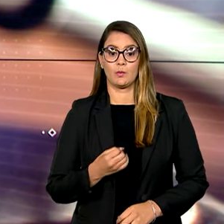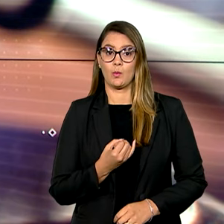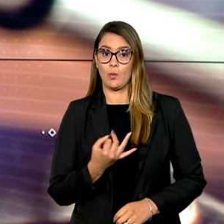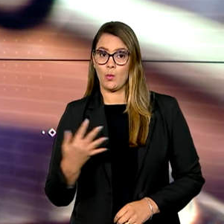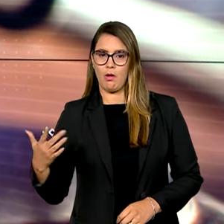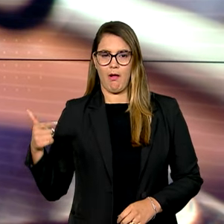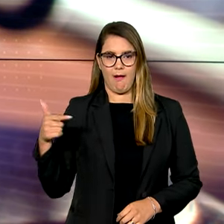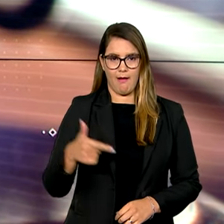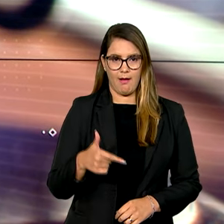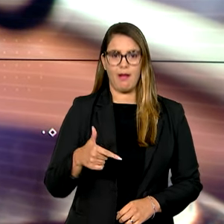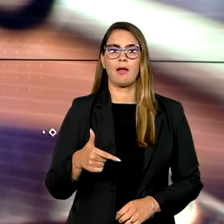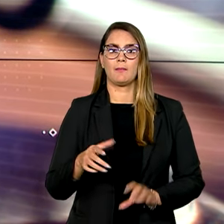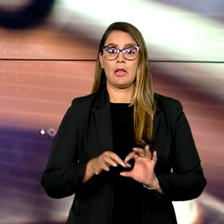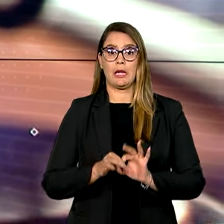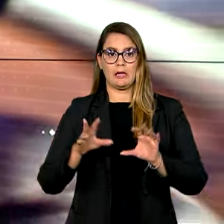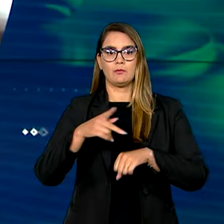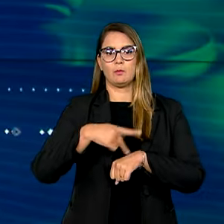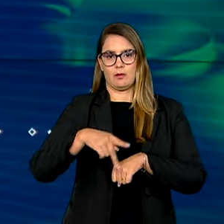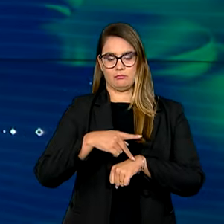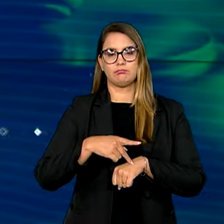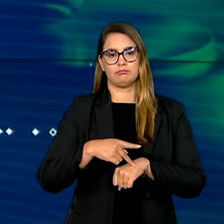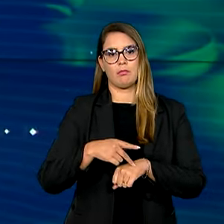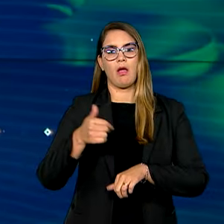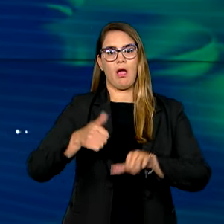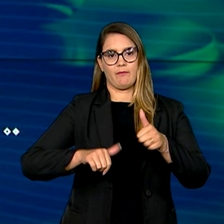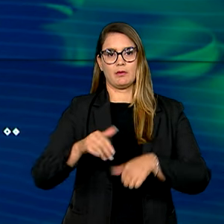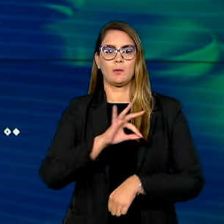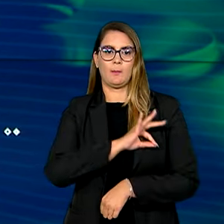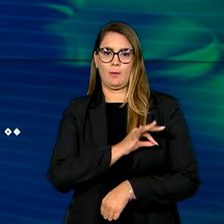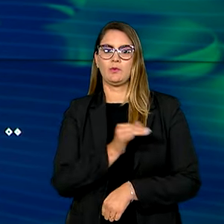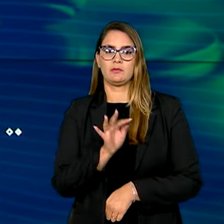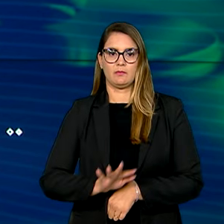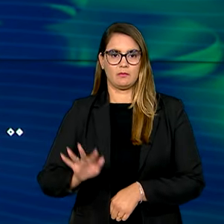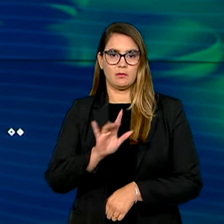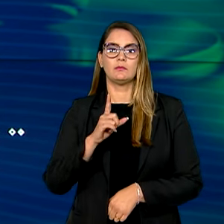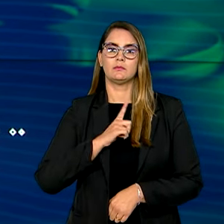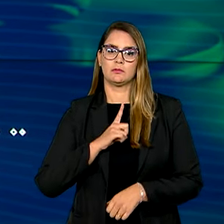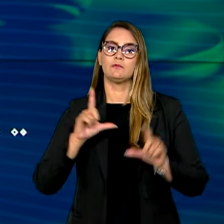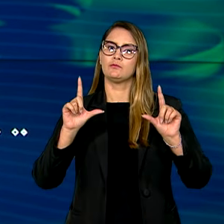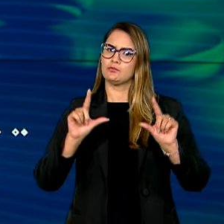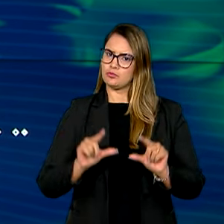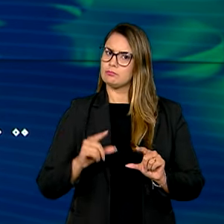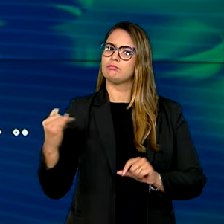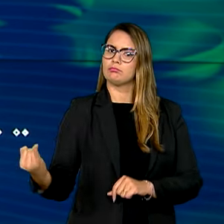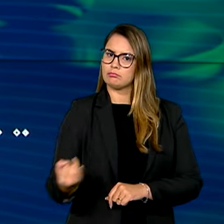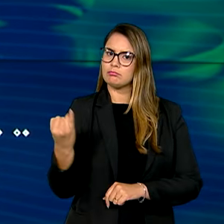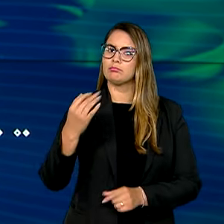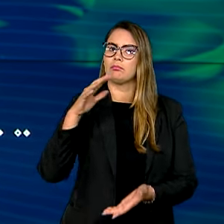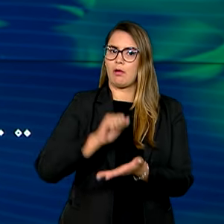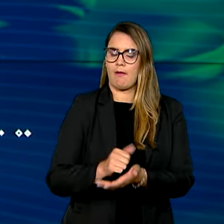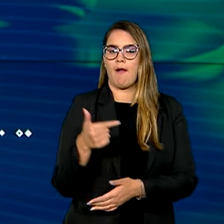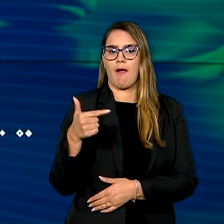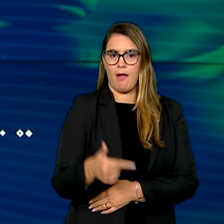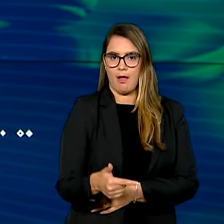menos armas em circulação no país segundo o balanço divulgado pela Polícia Federal houve uma redução significativa